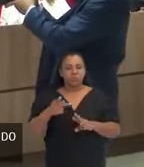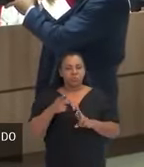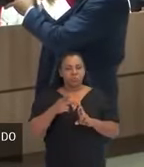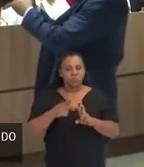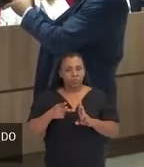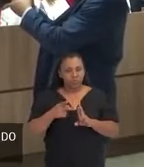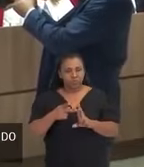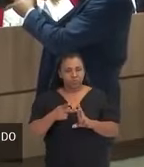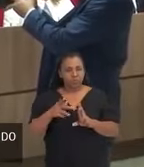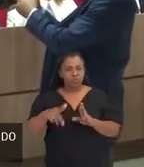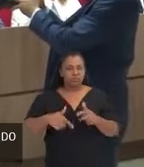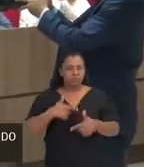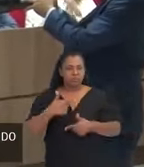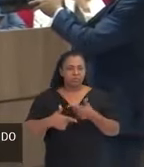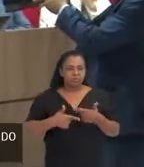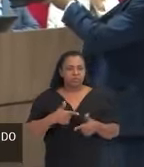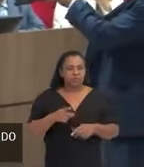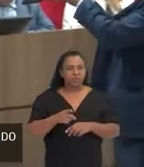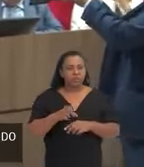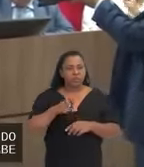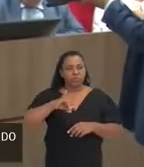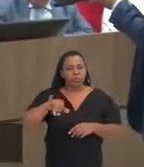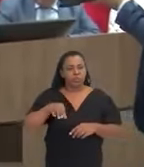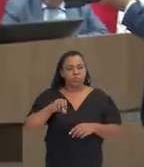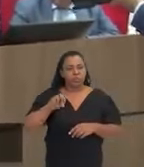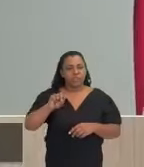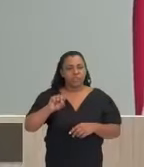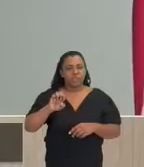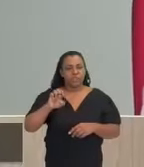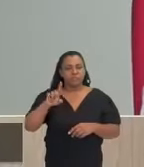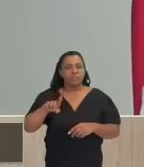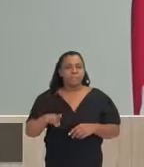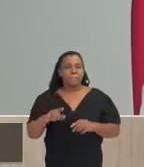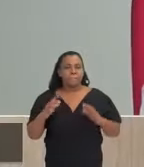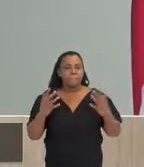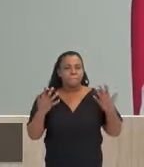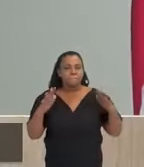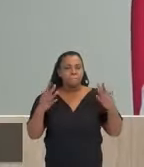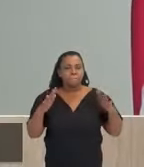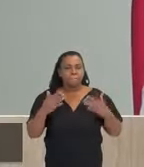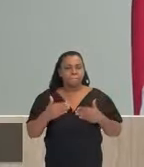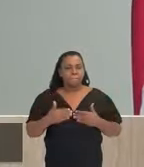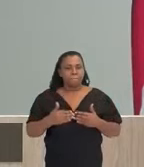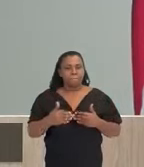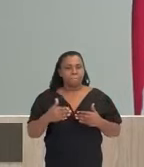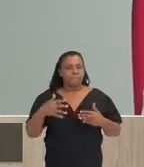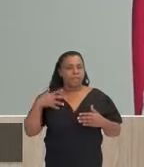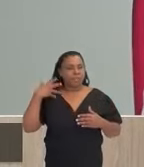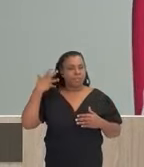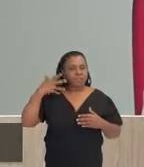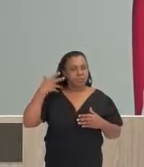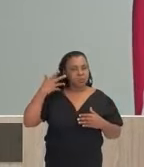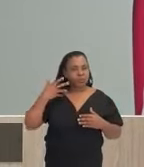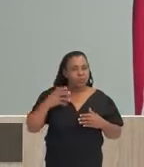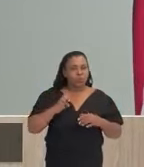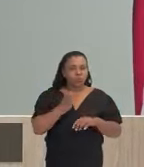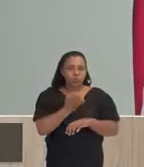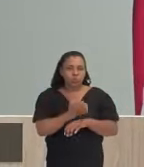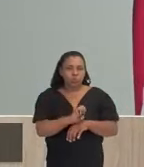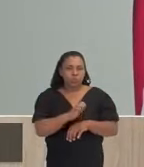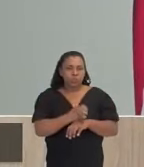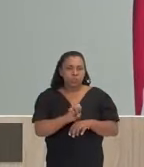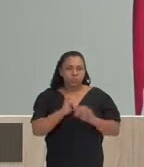vou tentar ser bem breve, parabenizar pela iniciativa dessa discussão do estágio. Eu estou vendo aqui que o foco é